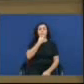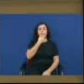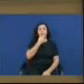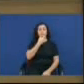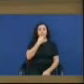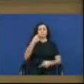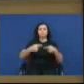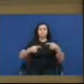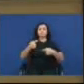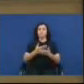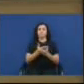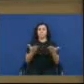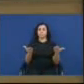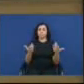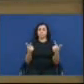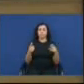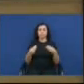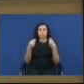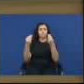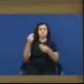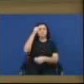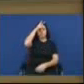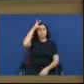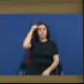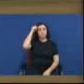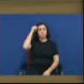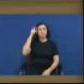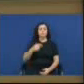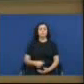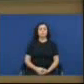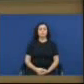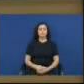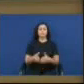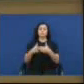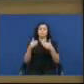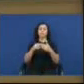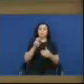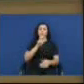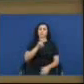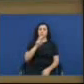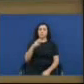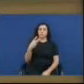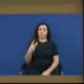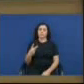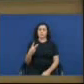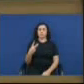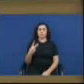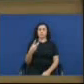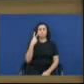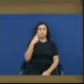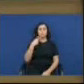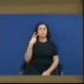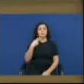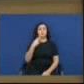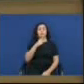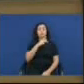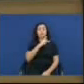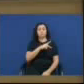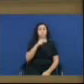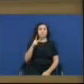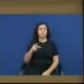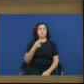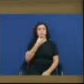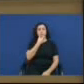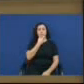Em discussão. Não havendo ao Executivo. Requerimento 553, vereadora e